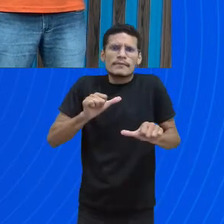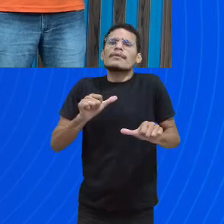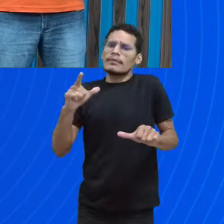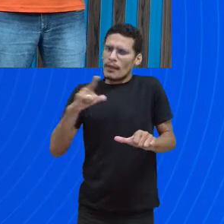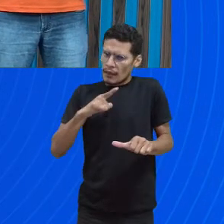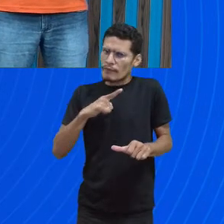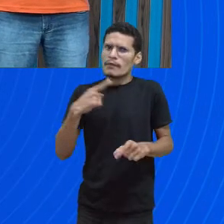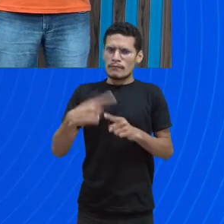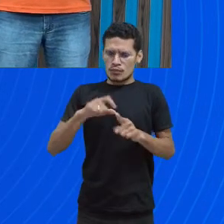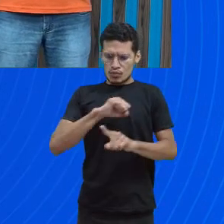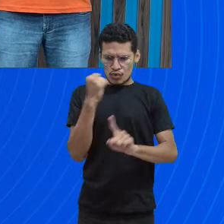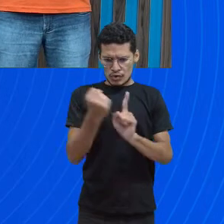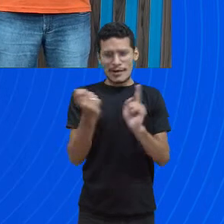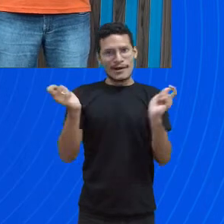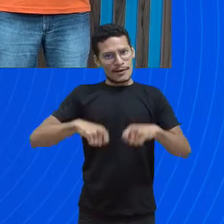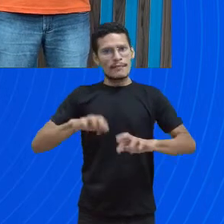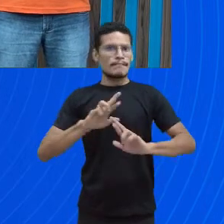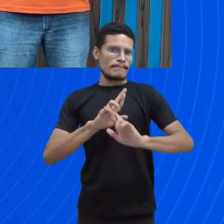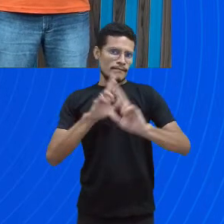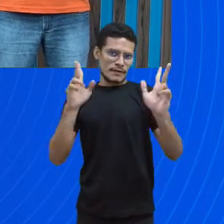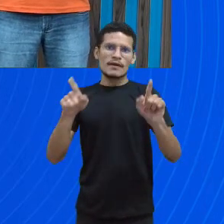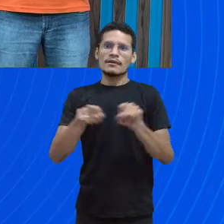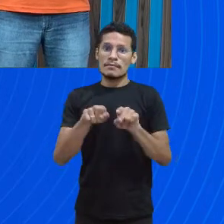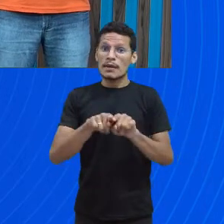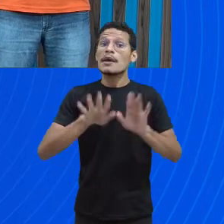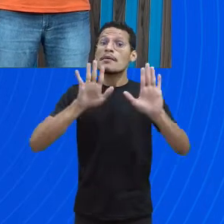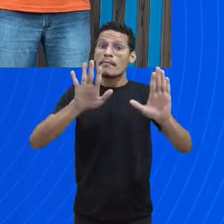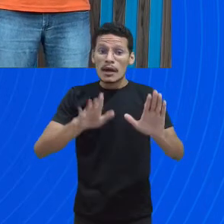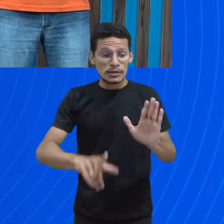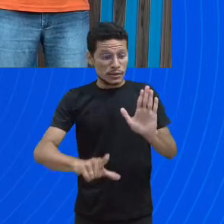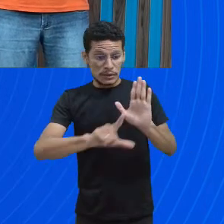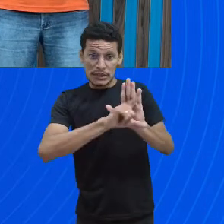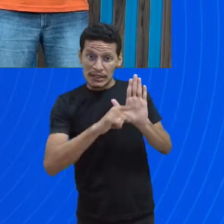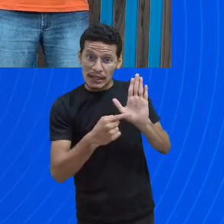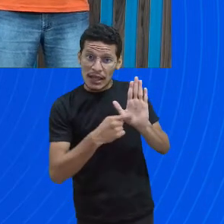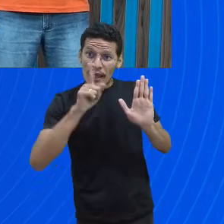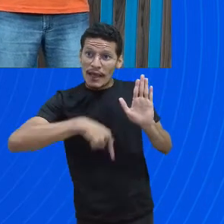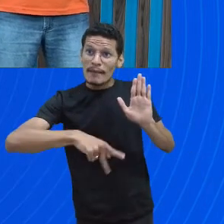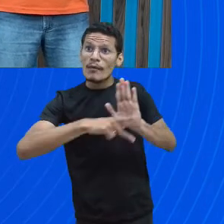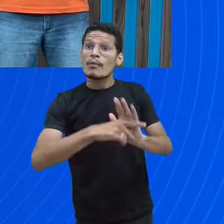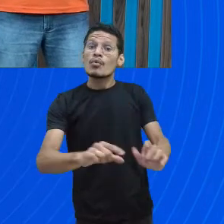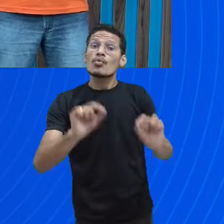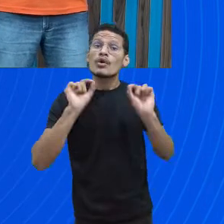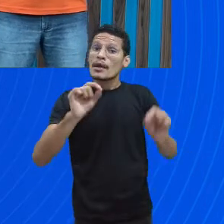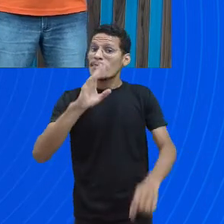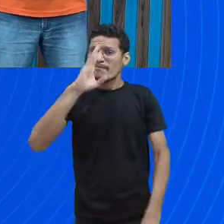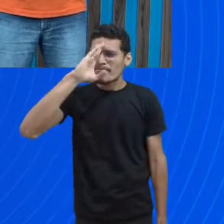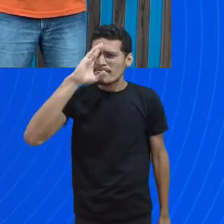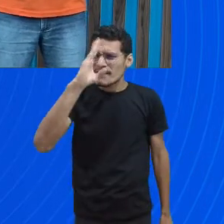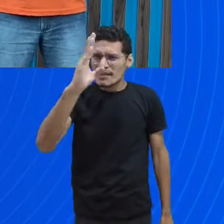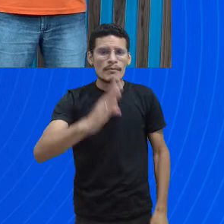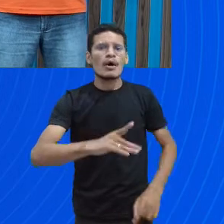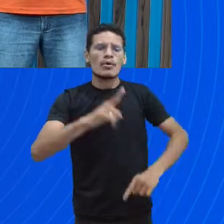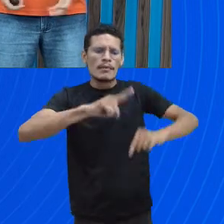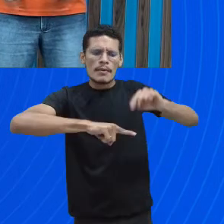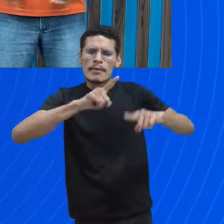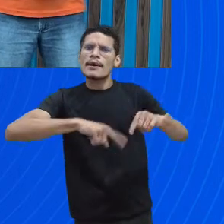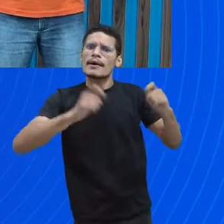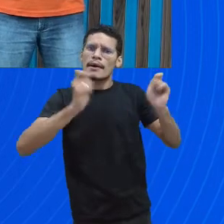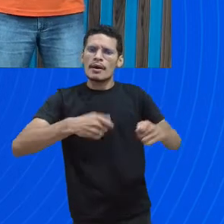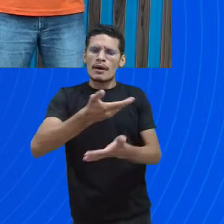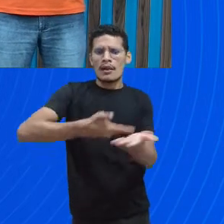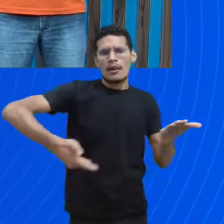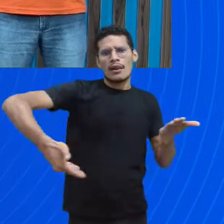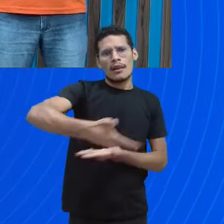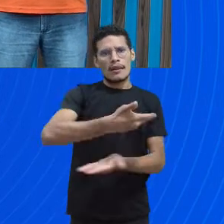mas ela ainda, né, continua sendo o principal instrumento, né, nas relações de trabalho, na mediação das